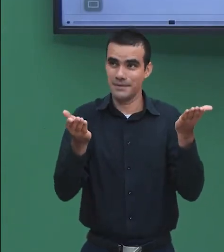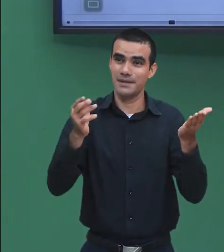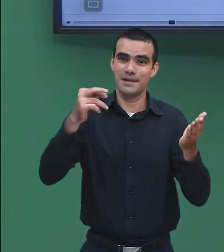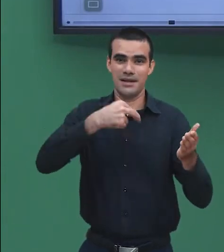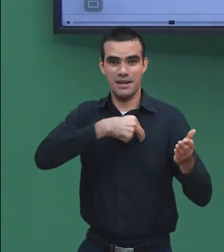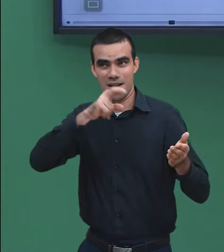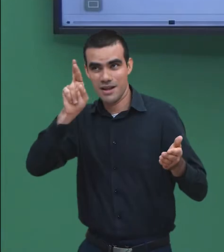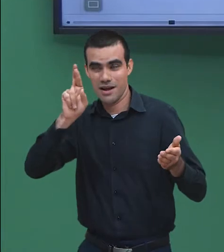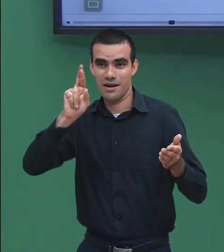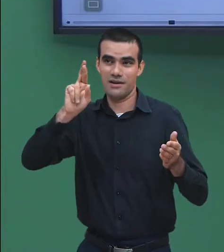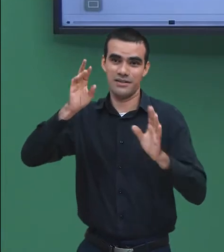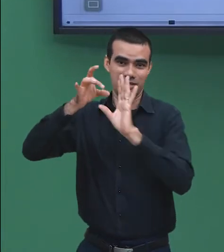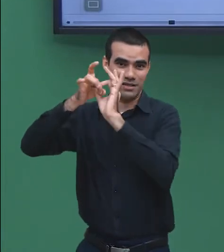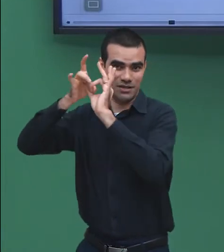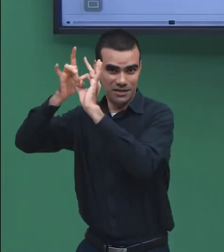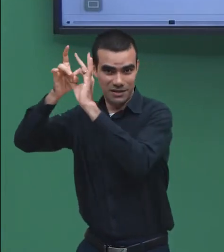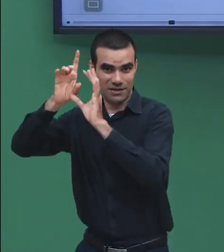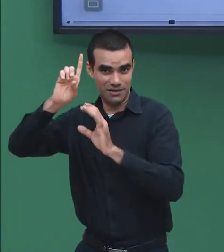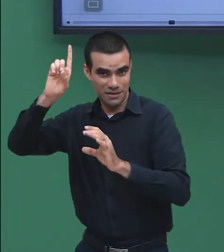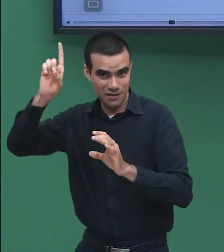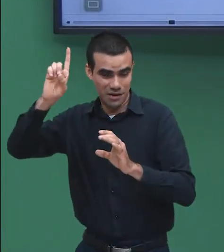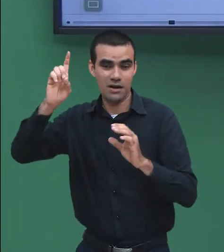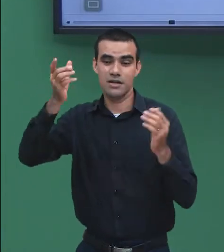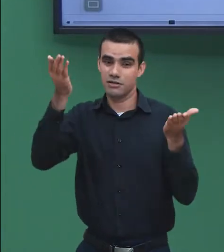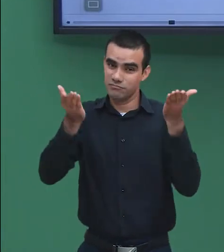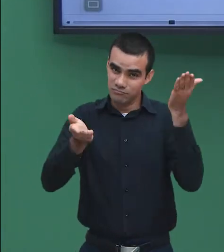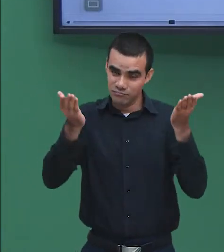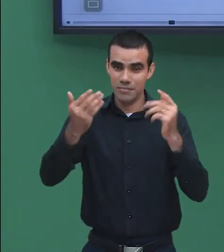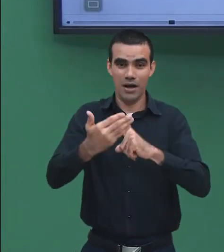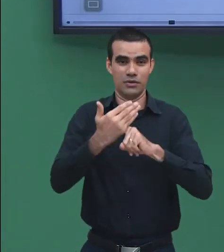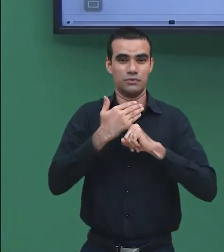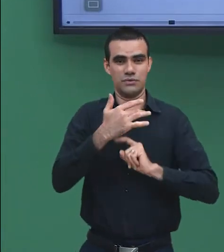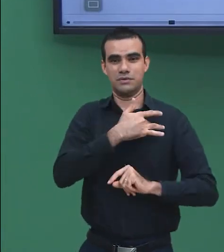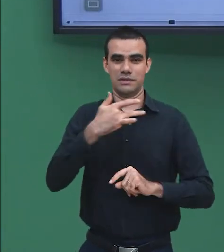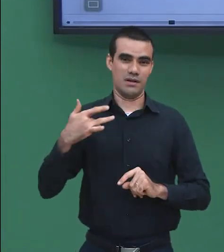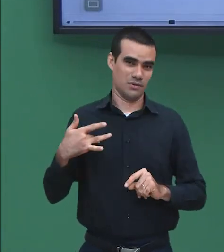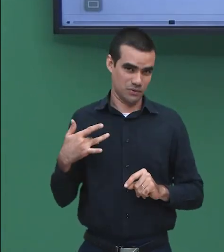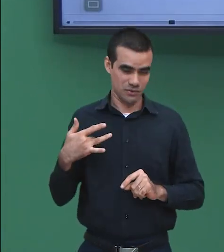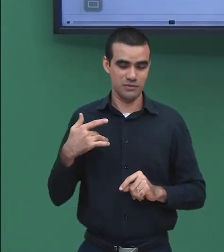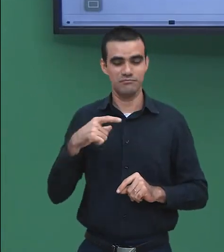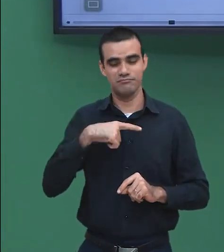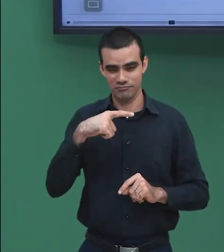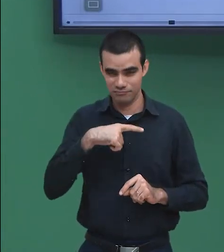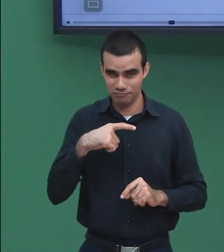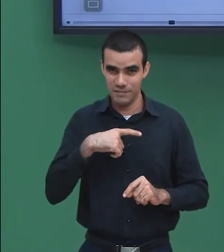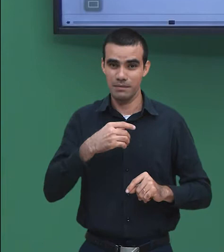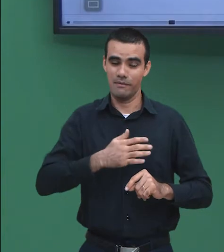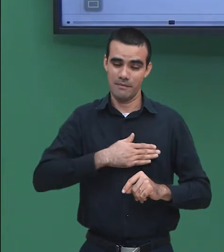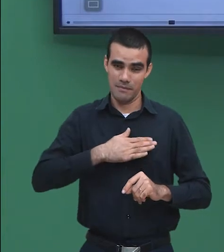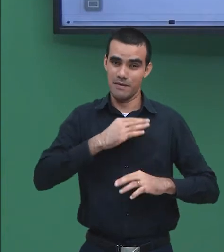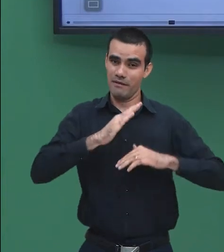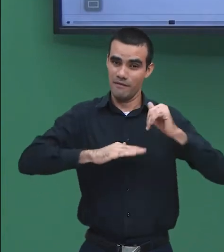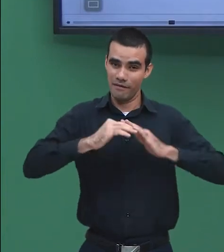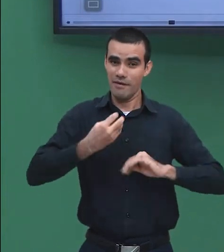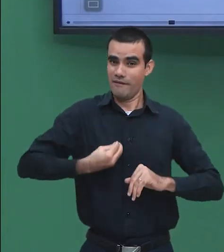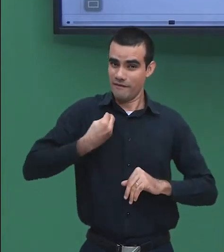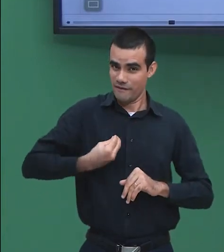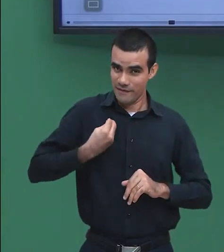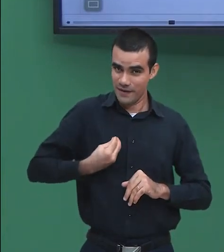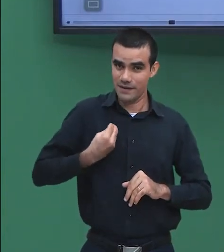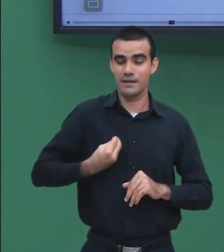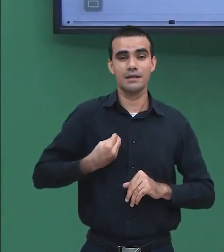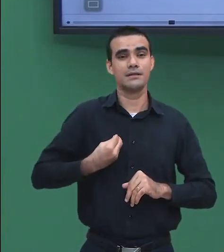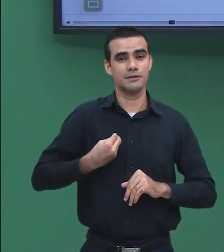espiritualidade e religiosidade tem um impacto na nossa saúde, tem um impacto na nossa qualidade de vida e deve